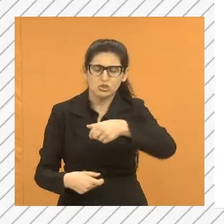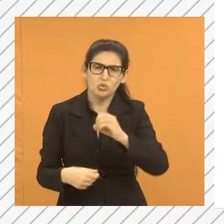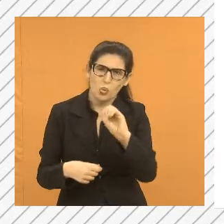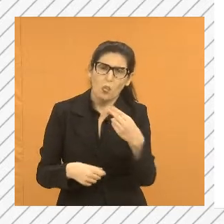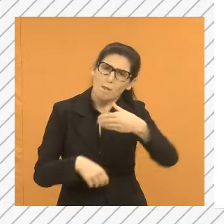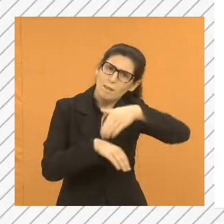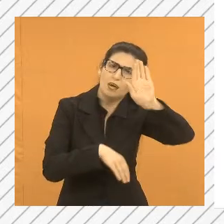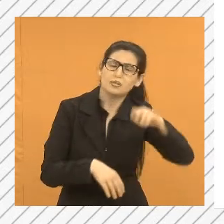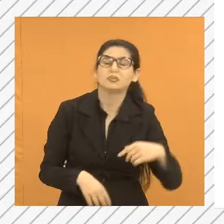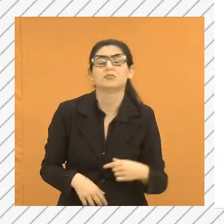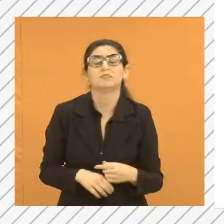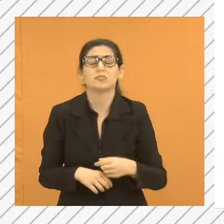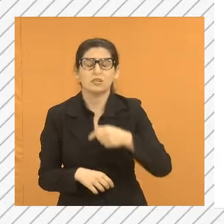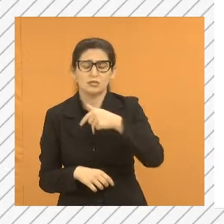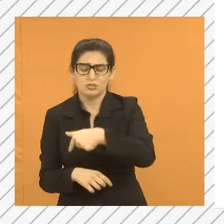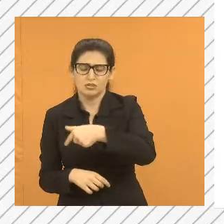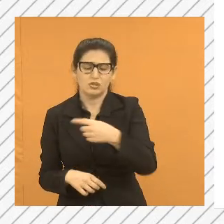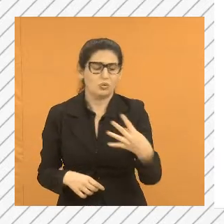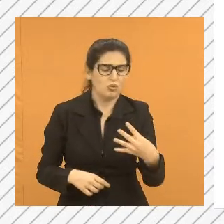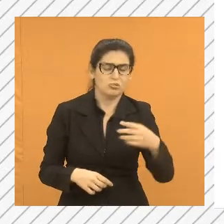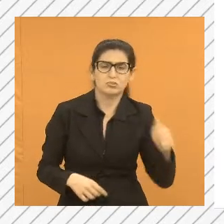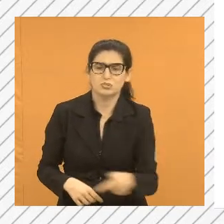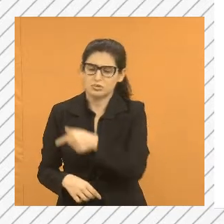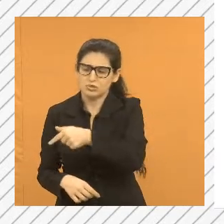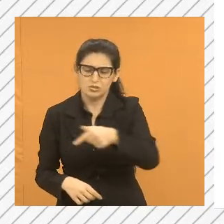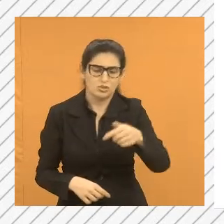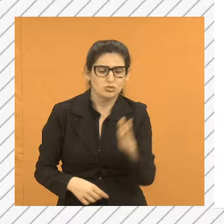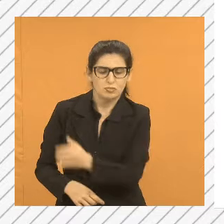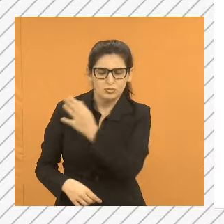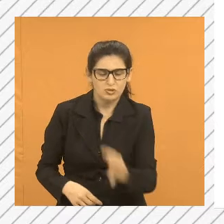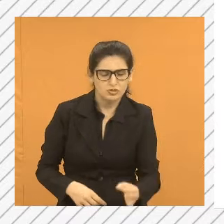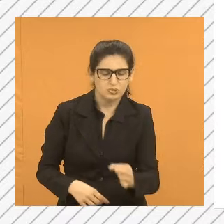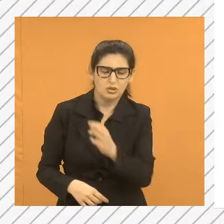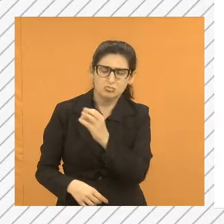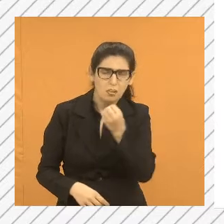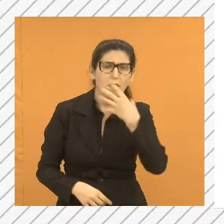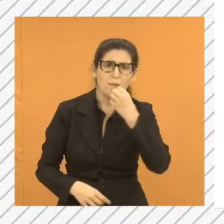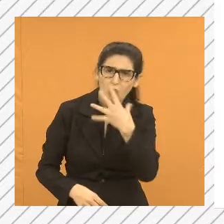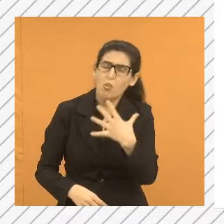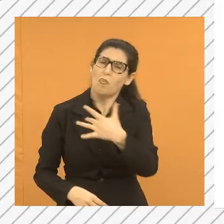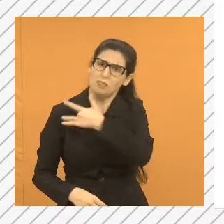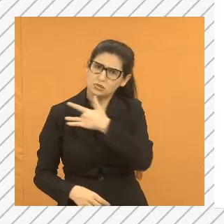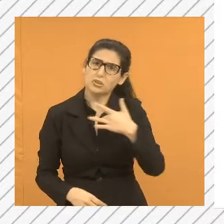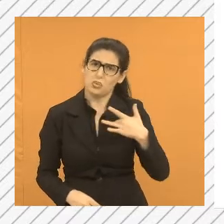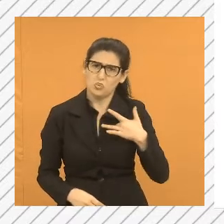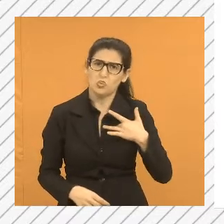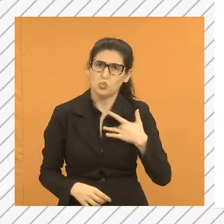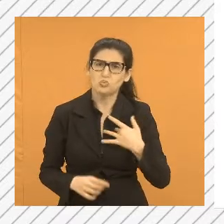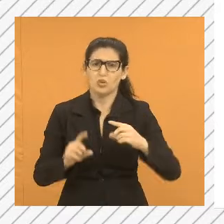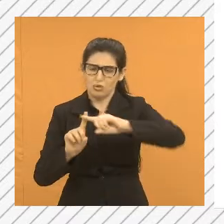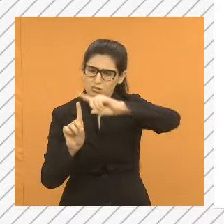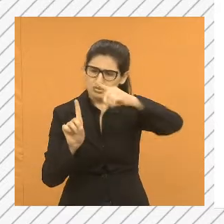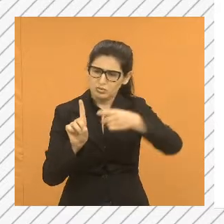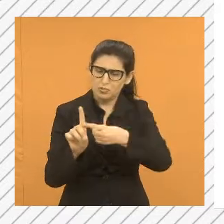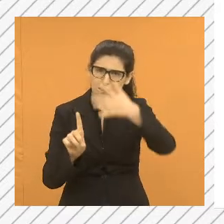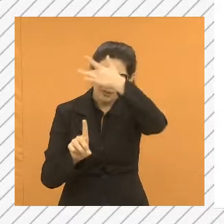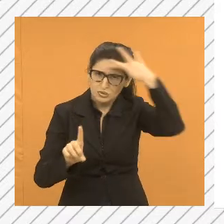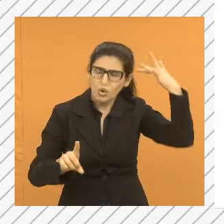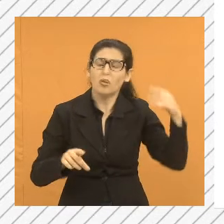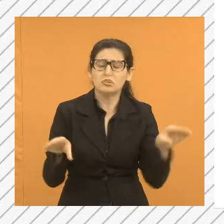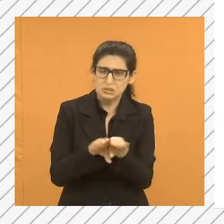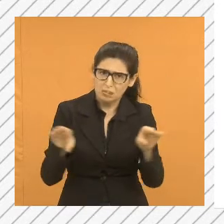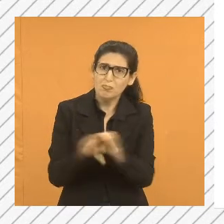para 77%. Isso é muito bom para a saúde da gestante e dos